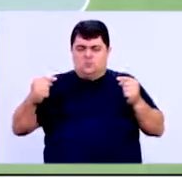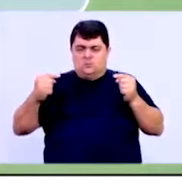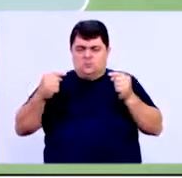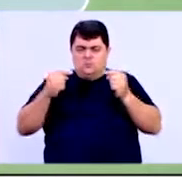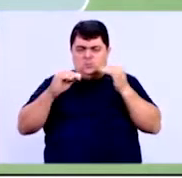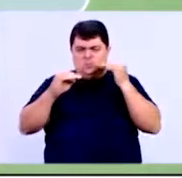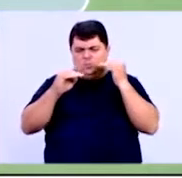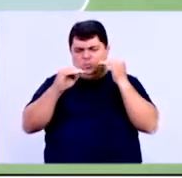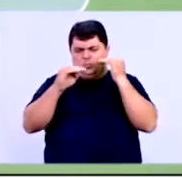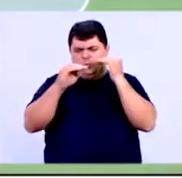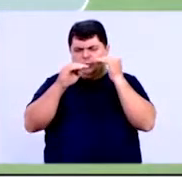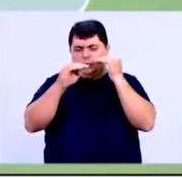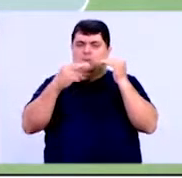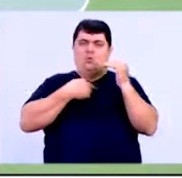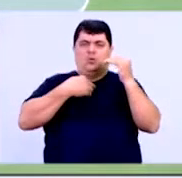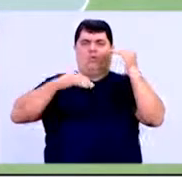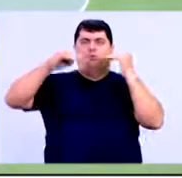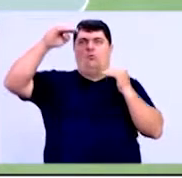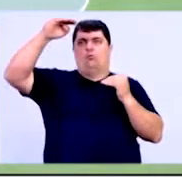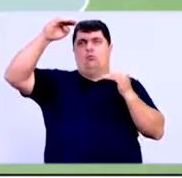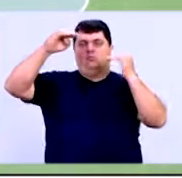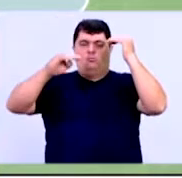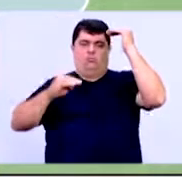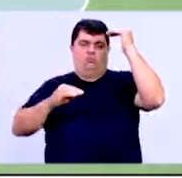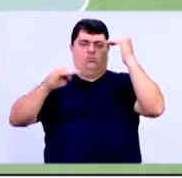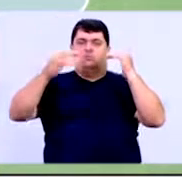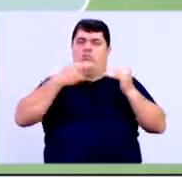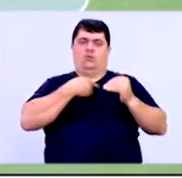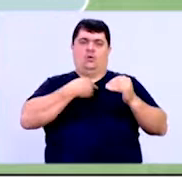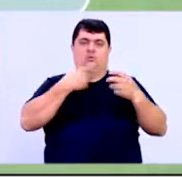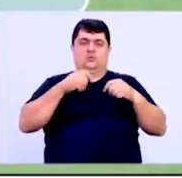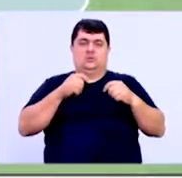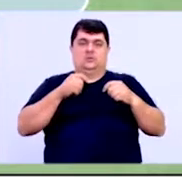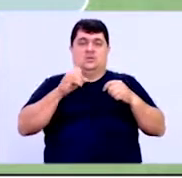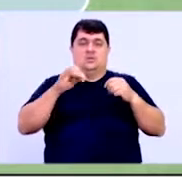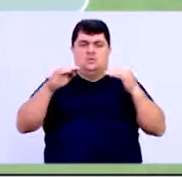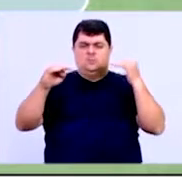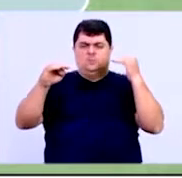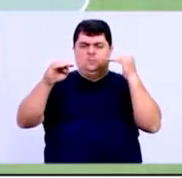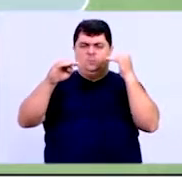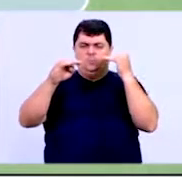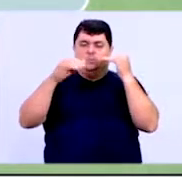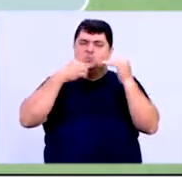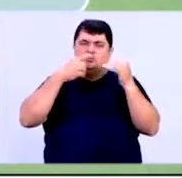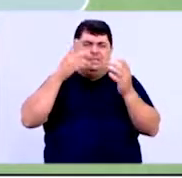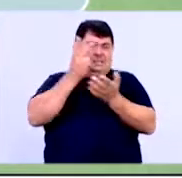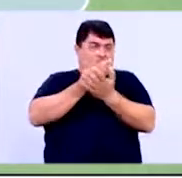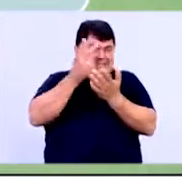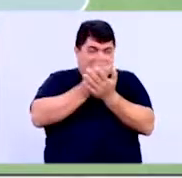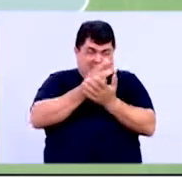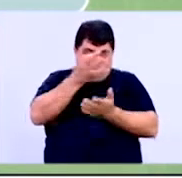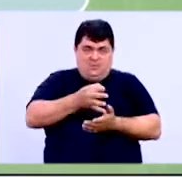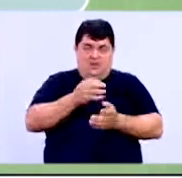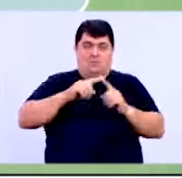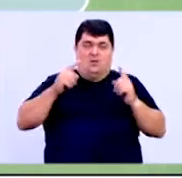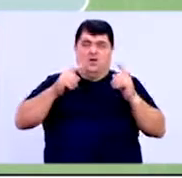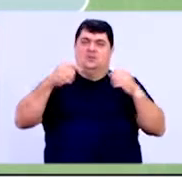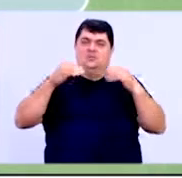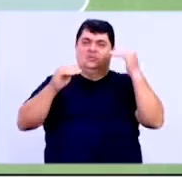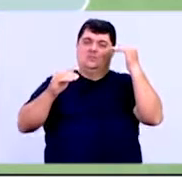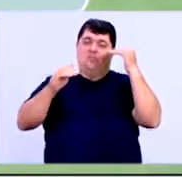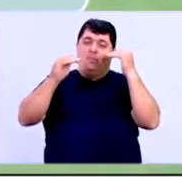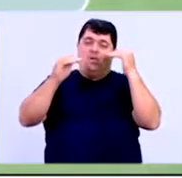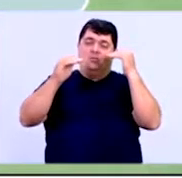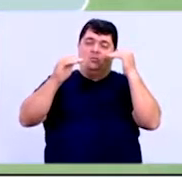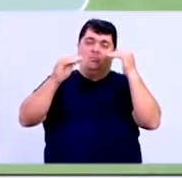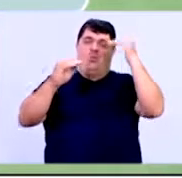muito difícil no futuro, mas quanto menos for o seu erro, melhor serão os seus acertos. E por fim, efetuar